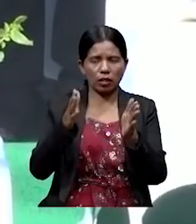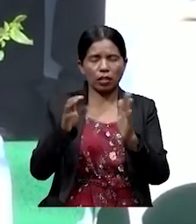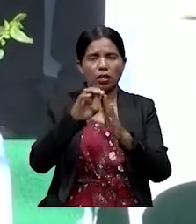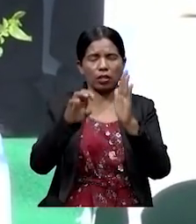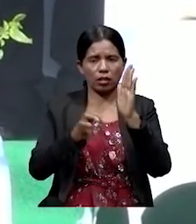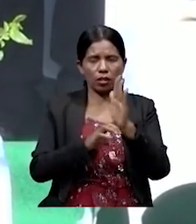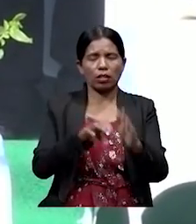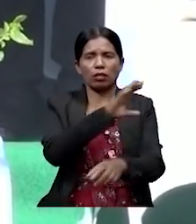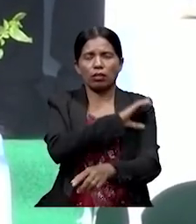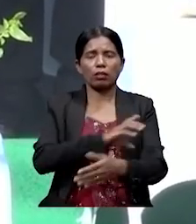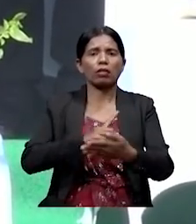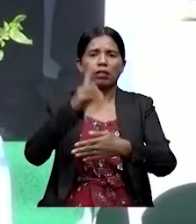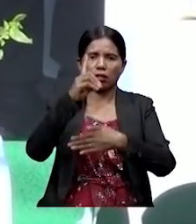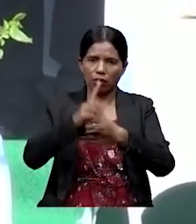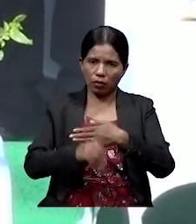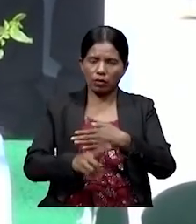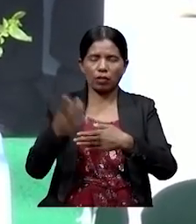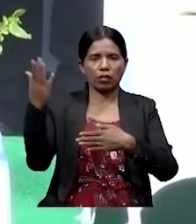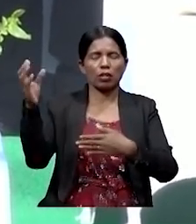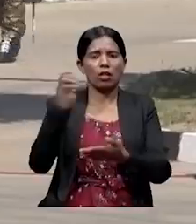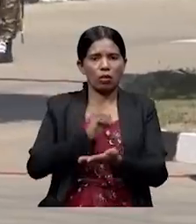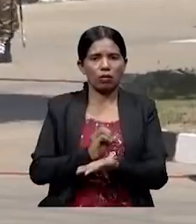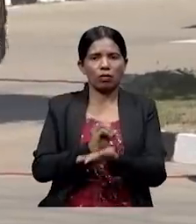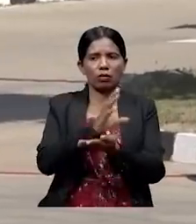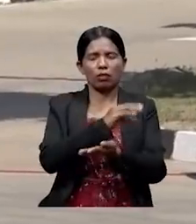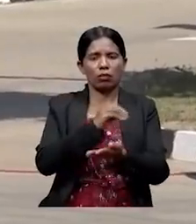segurança, desenvolvimento e execução ambeno,